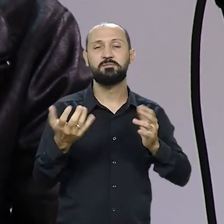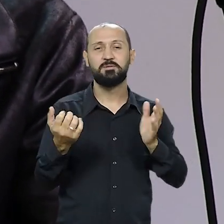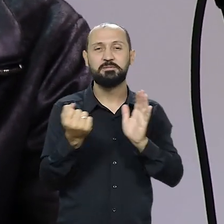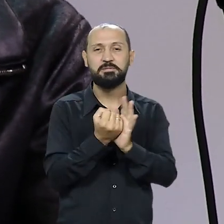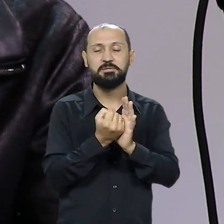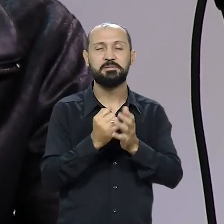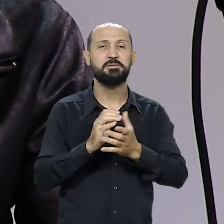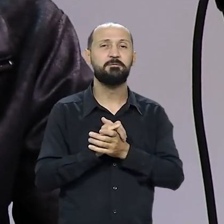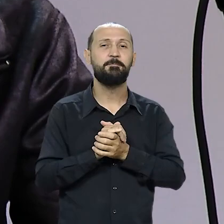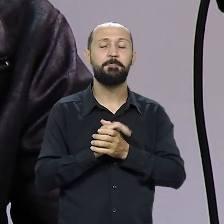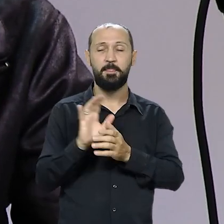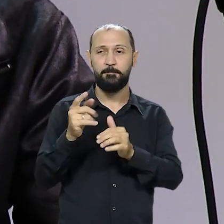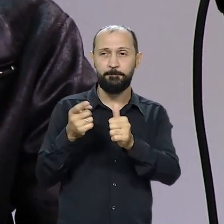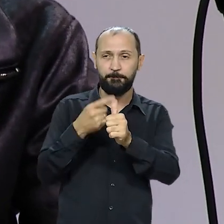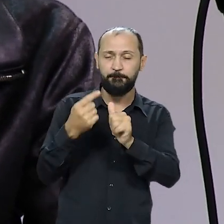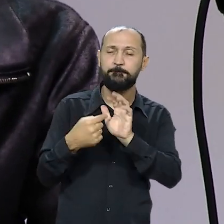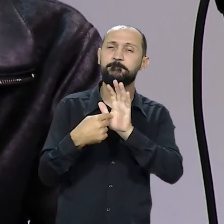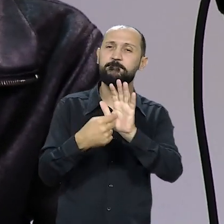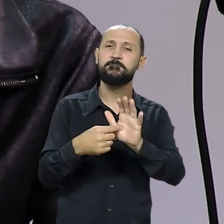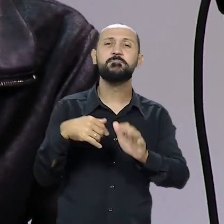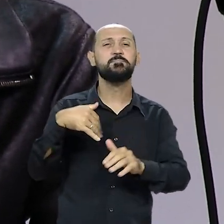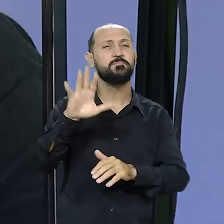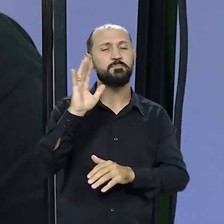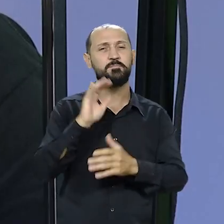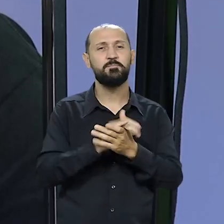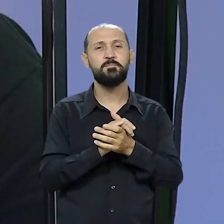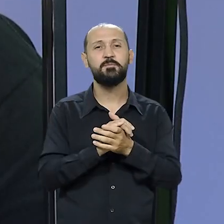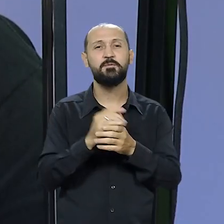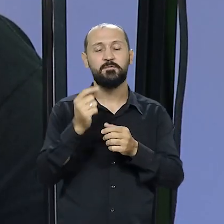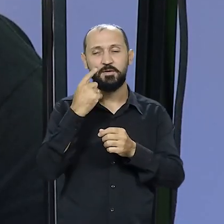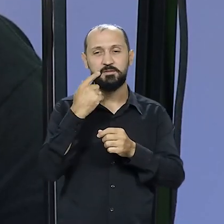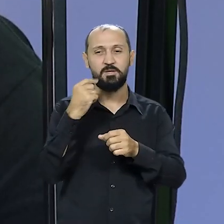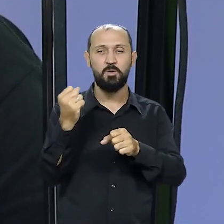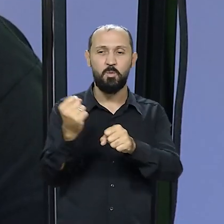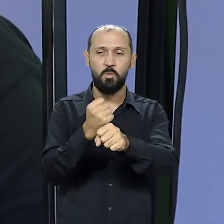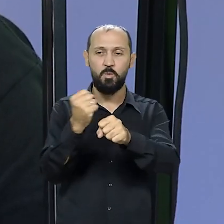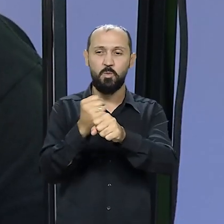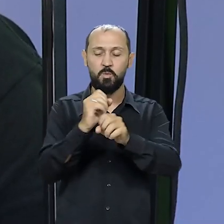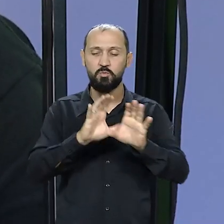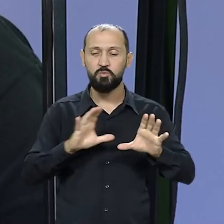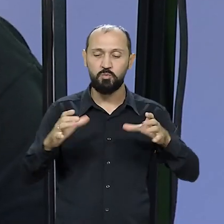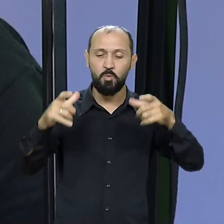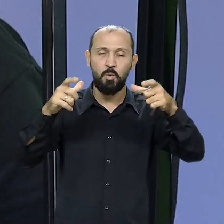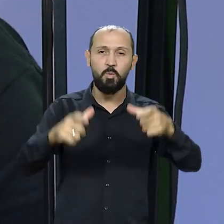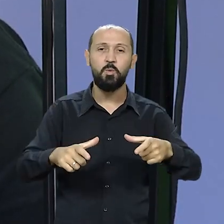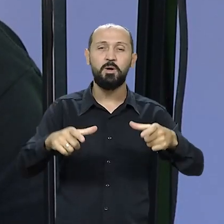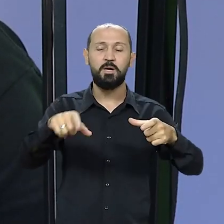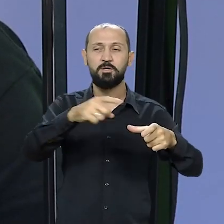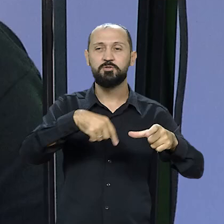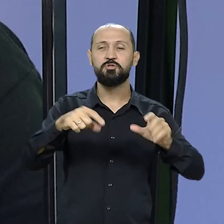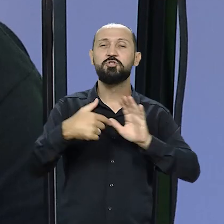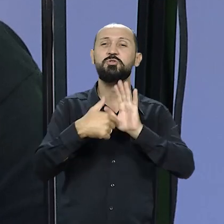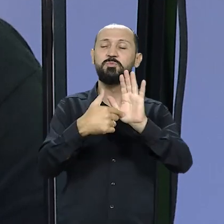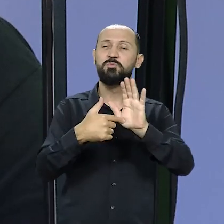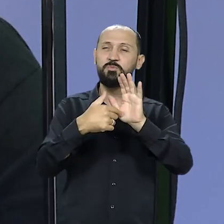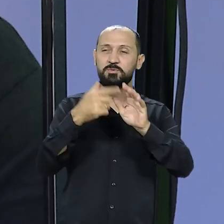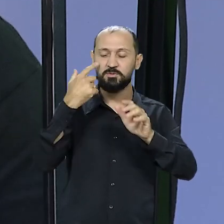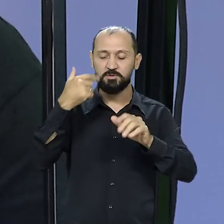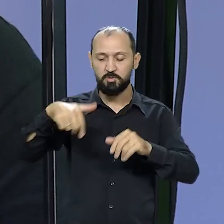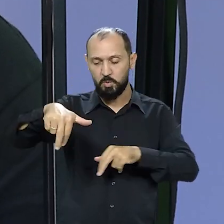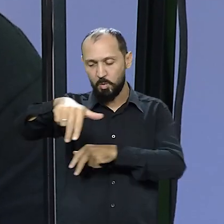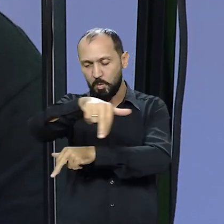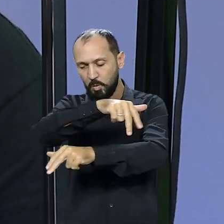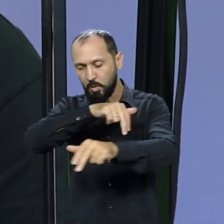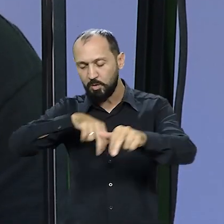raça? Exposição é a primeira. O principal é você fazer uma pista de julgamento durante a exposição, que ali